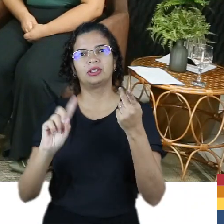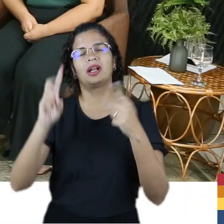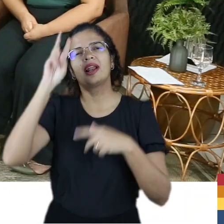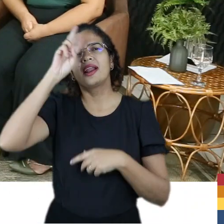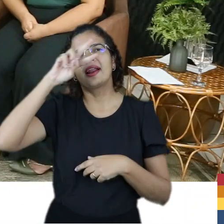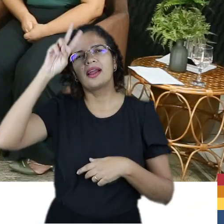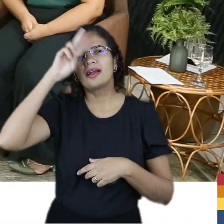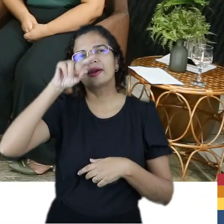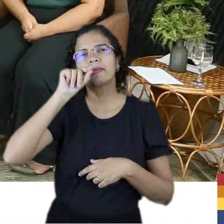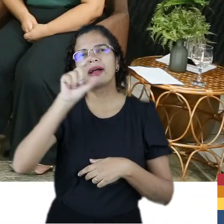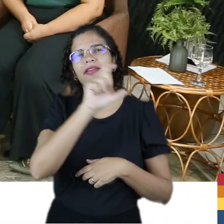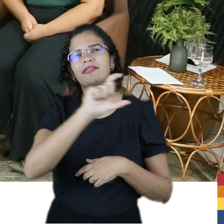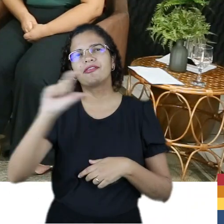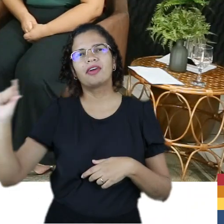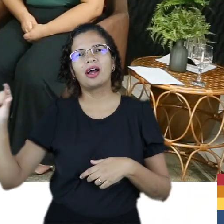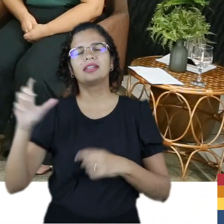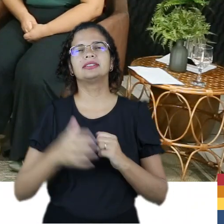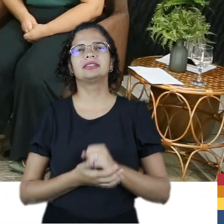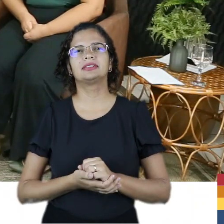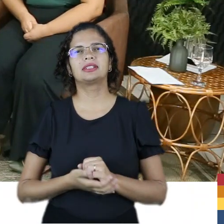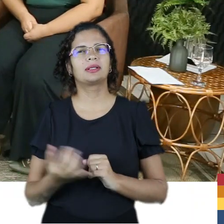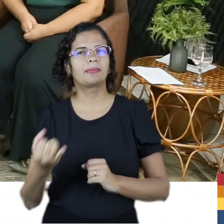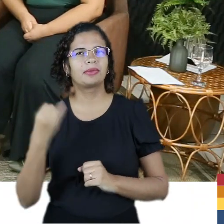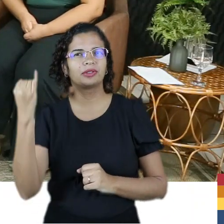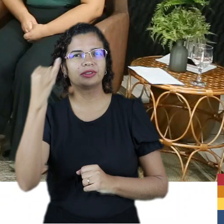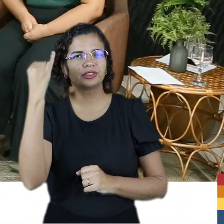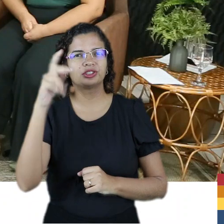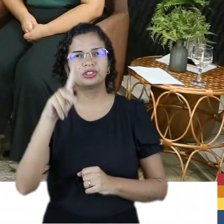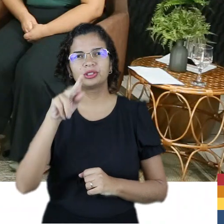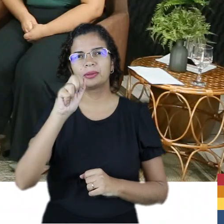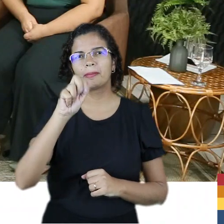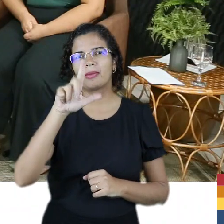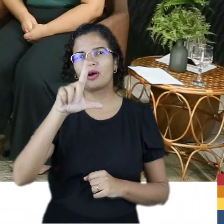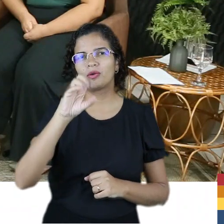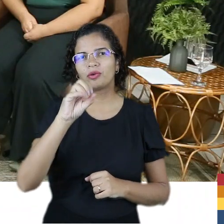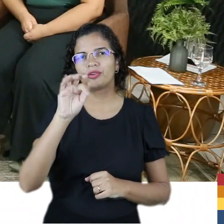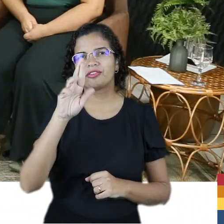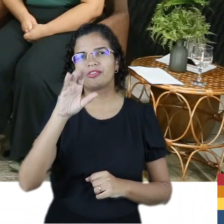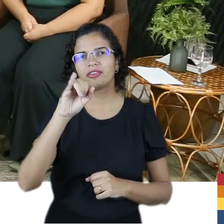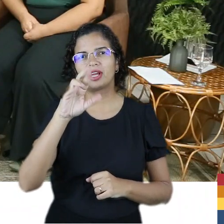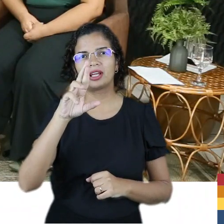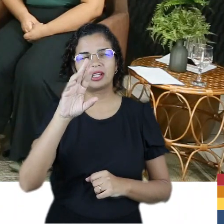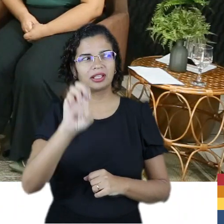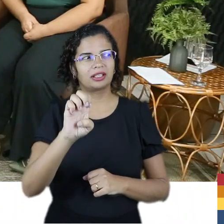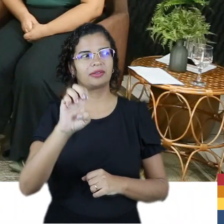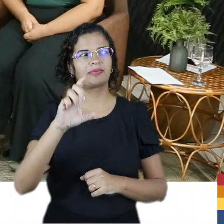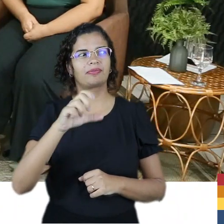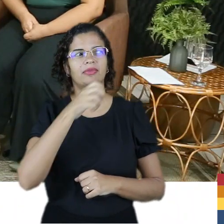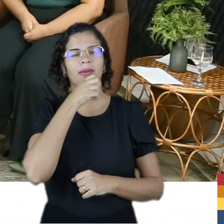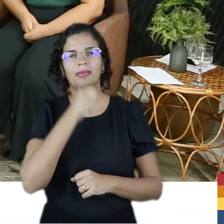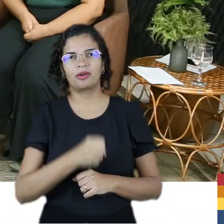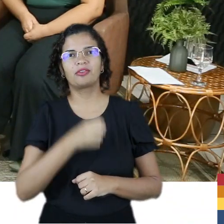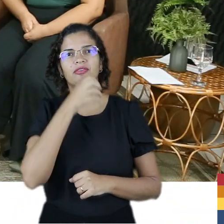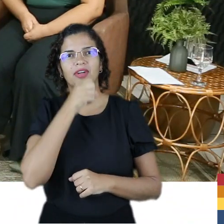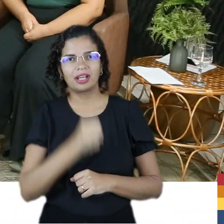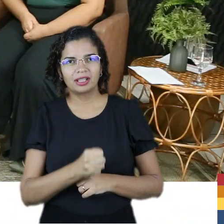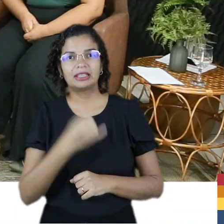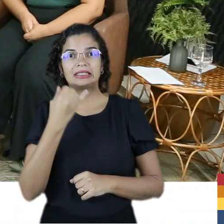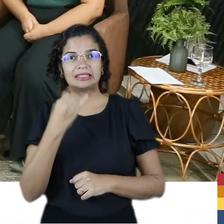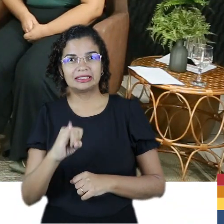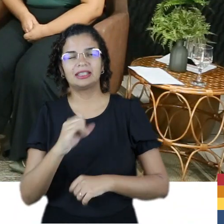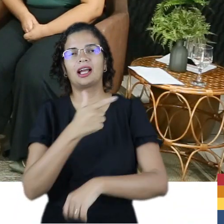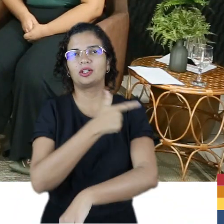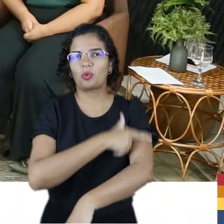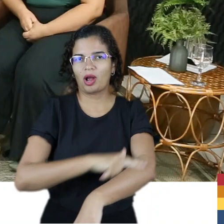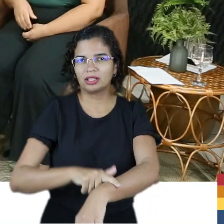desiguais elas são injustas então isso vai se refletir onde? Na educação e desse ponto de vista nós não podemos pensar que a